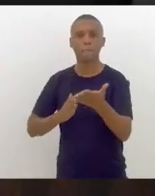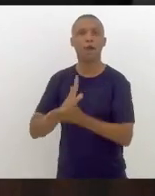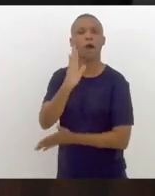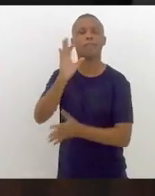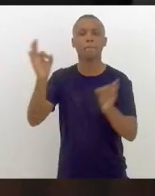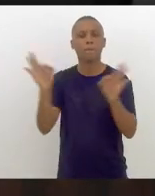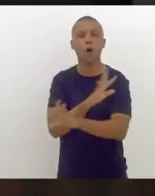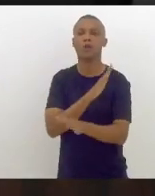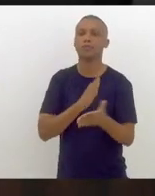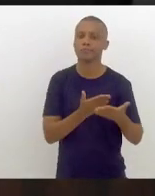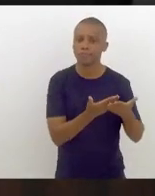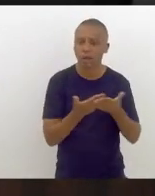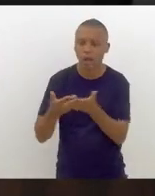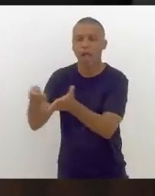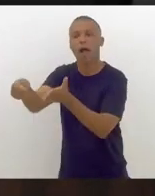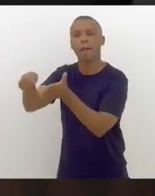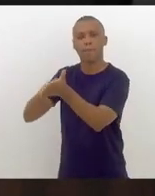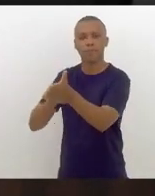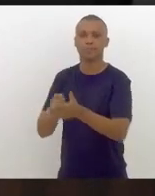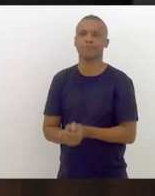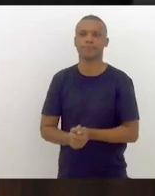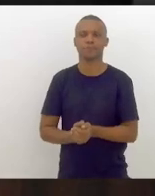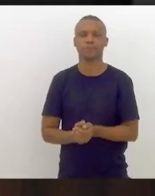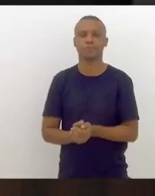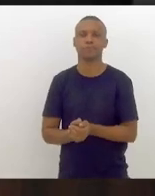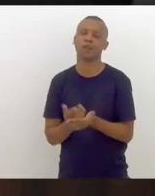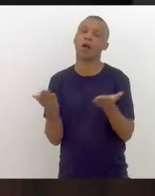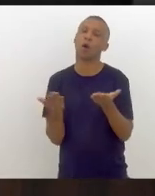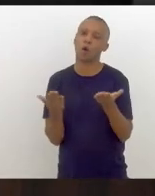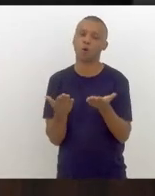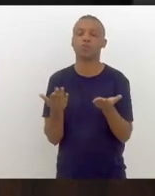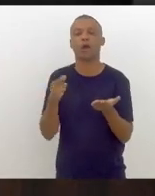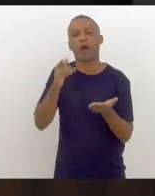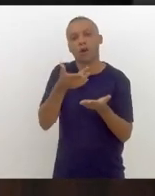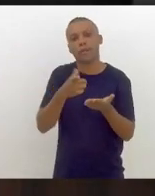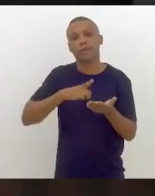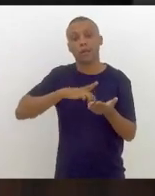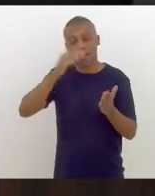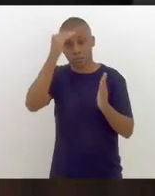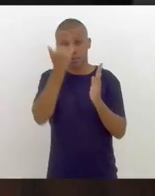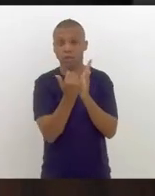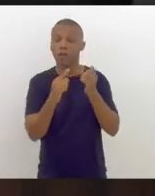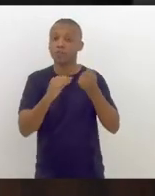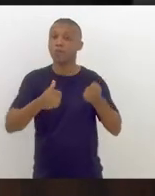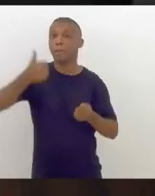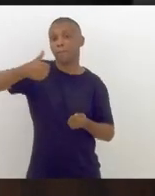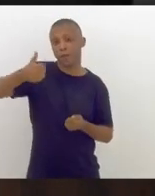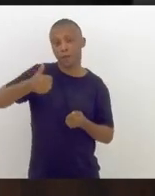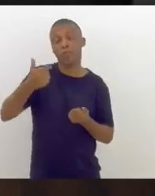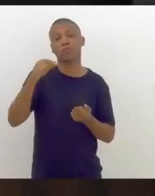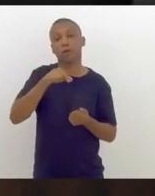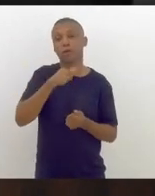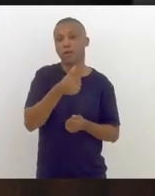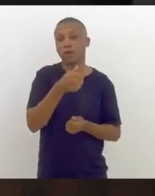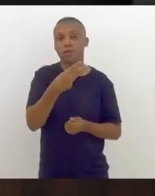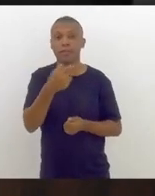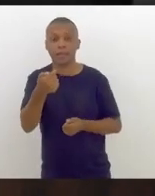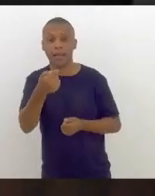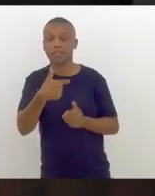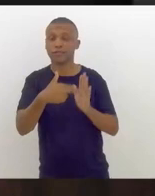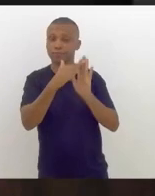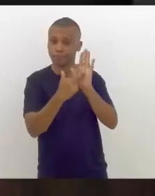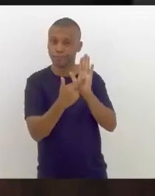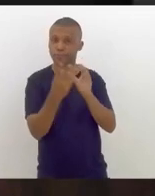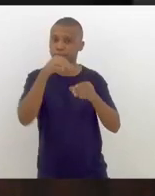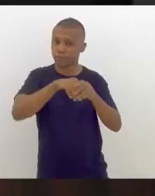Como estão provado vai a promulgação primeiro do artigo 47 do Regimento Interno intermitação ordinária